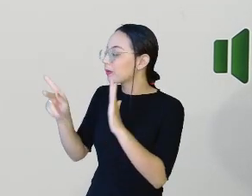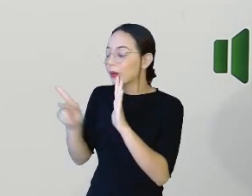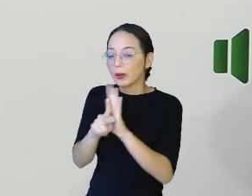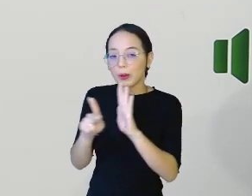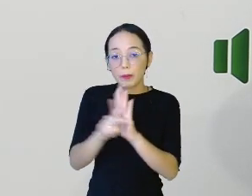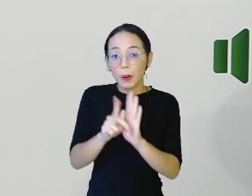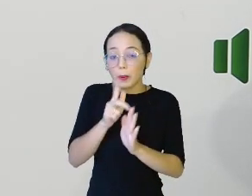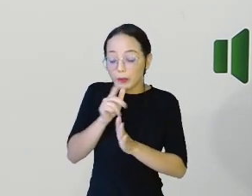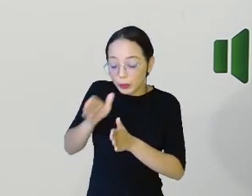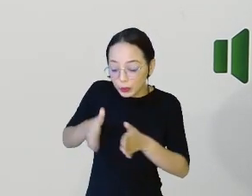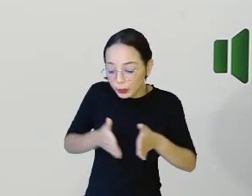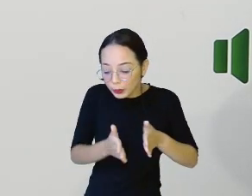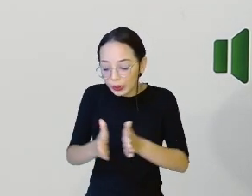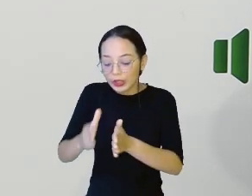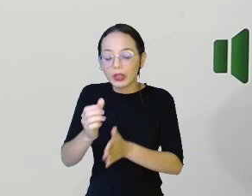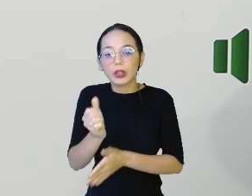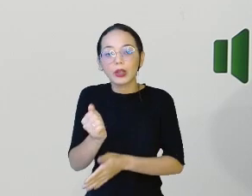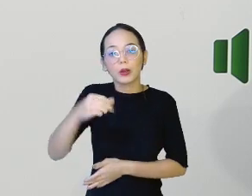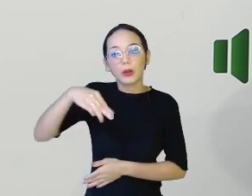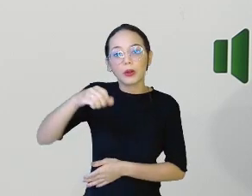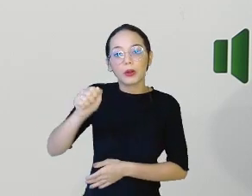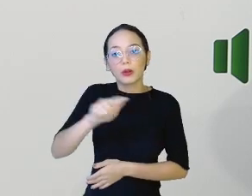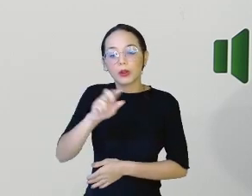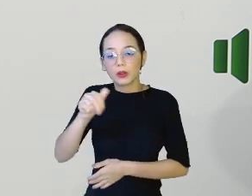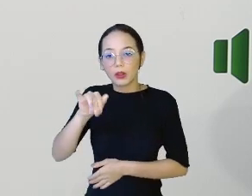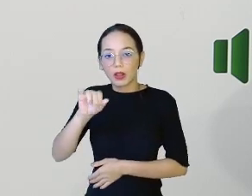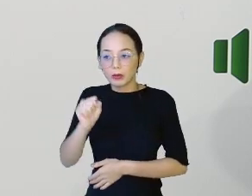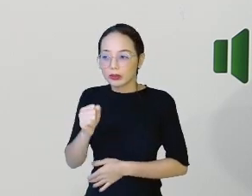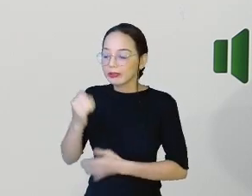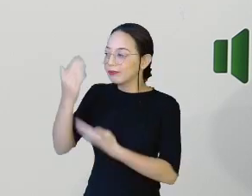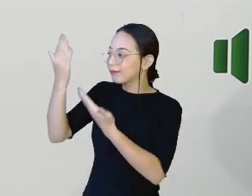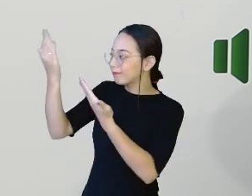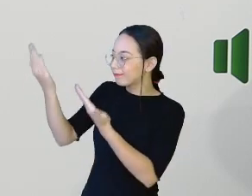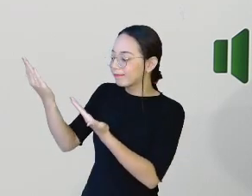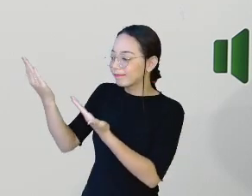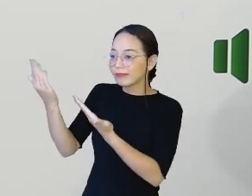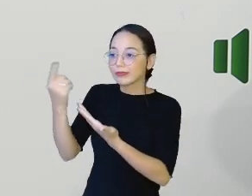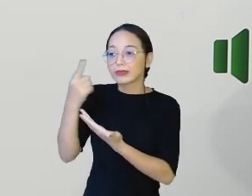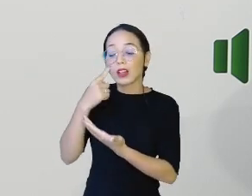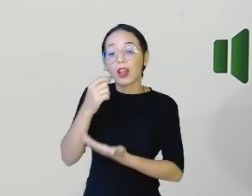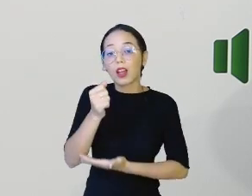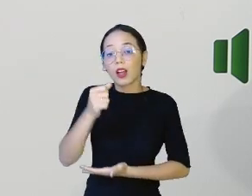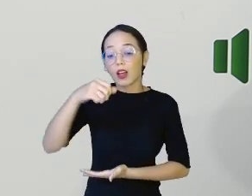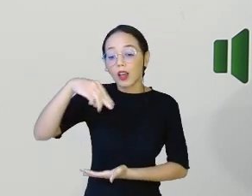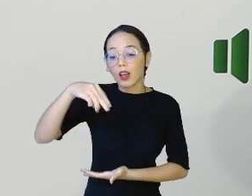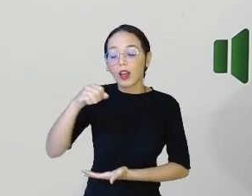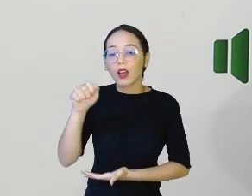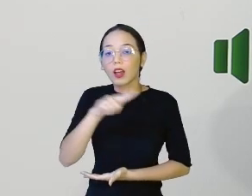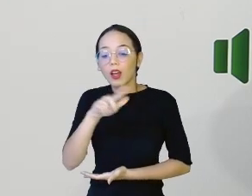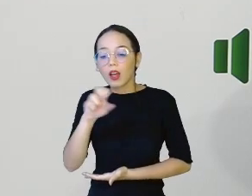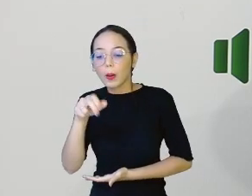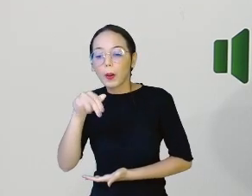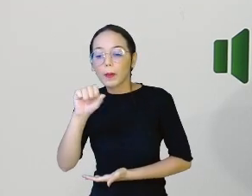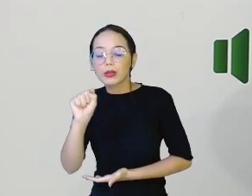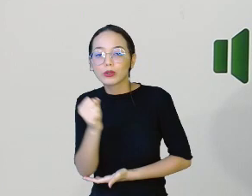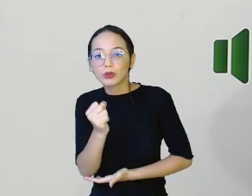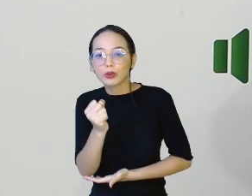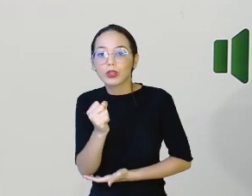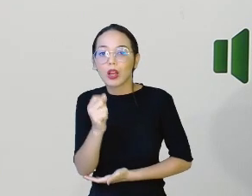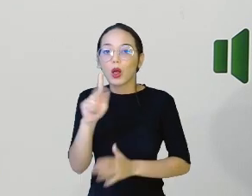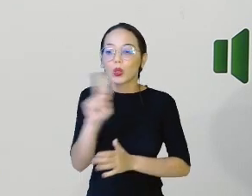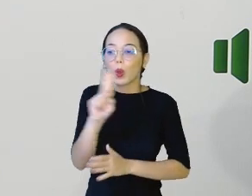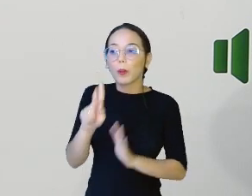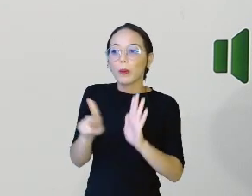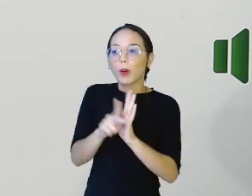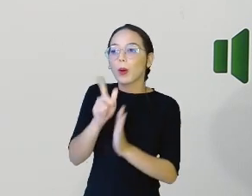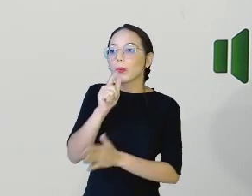rio Amazonas. Veja, belíssimo. Não é Amazônia, tá? É Amazonas. É o nome